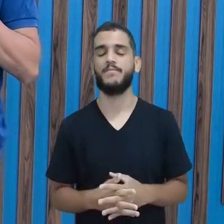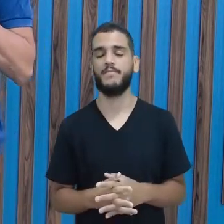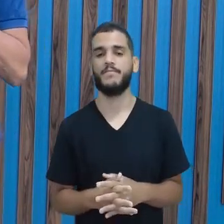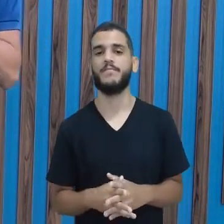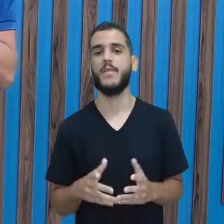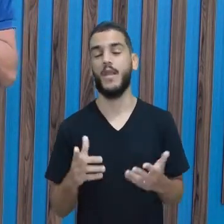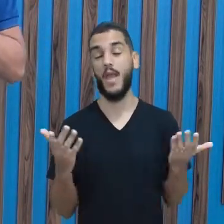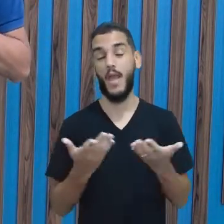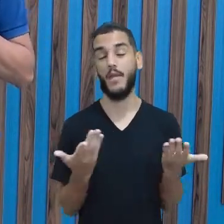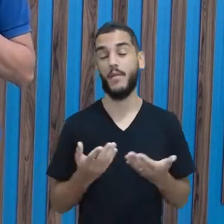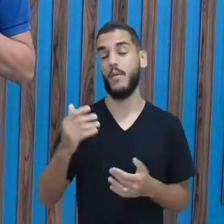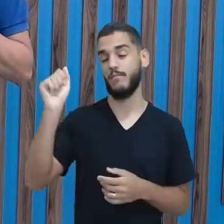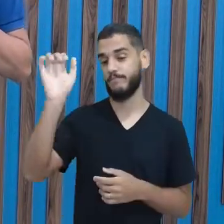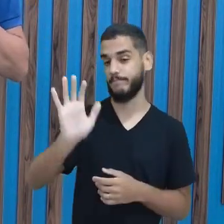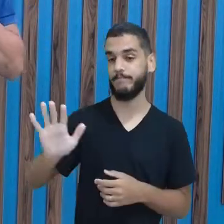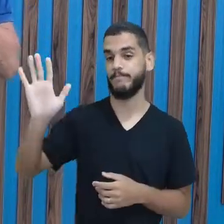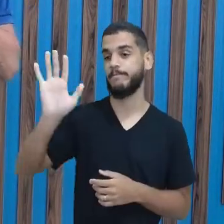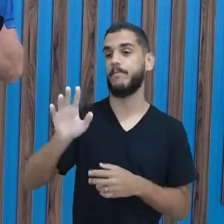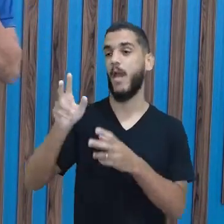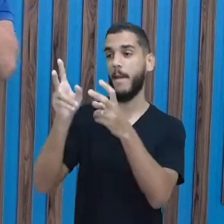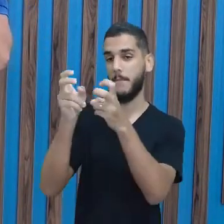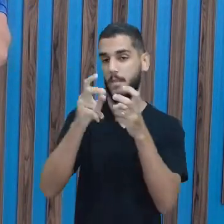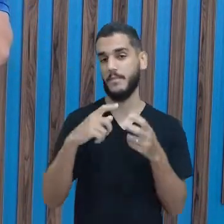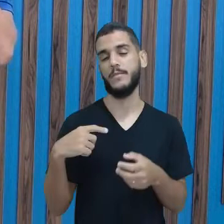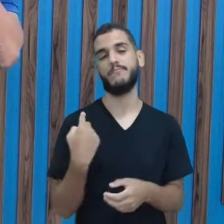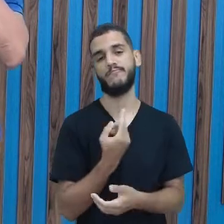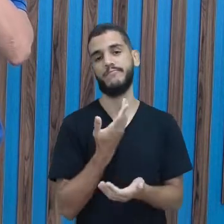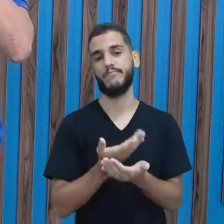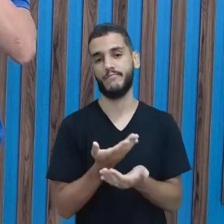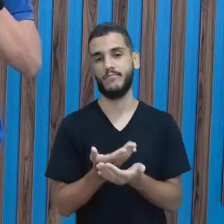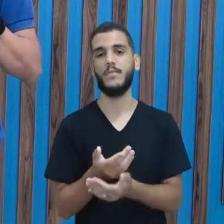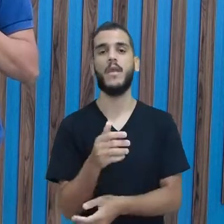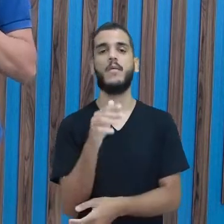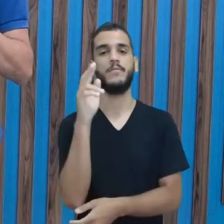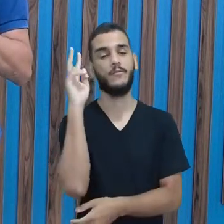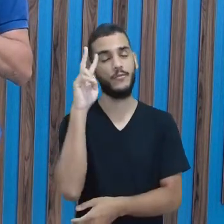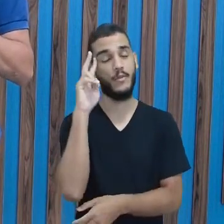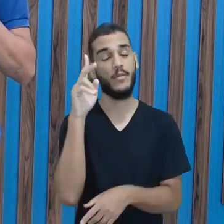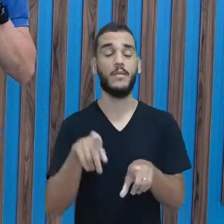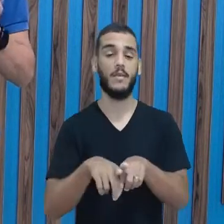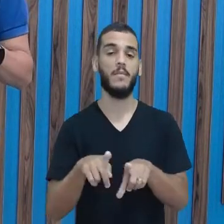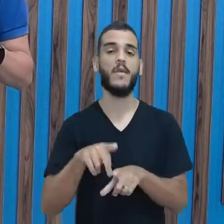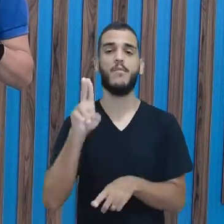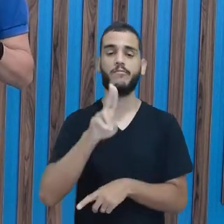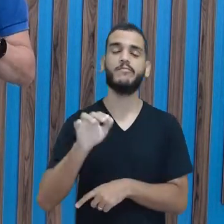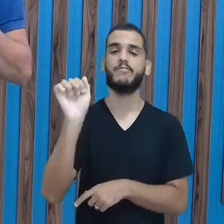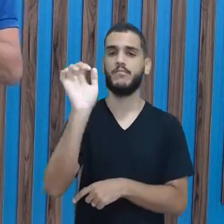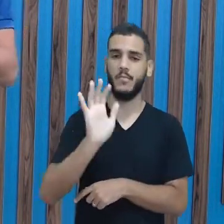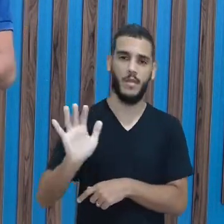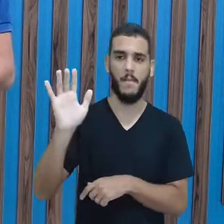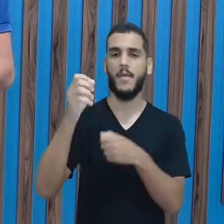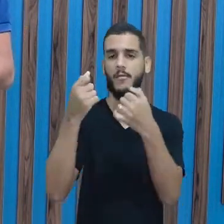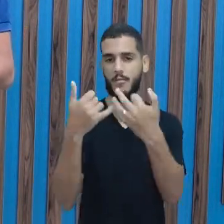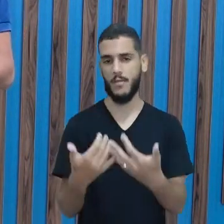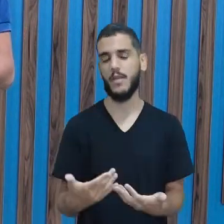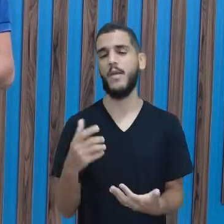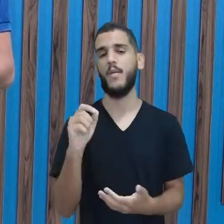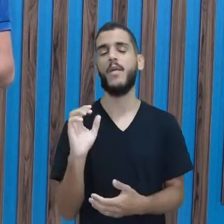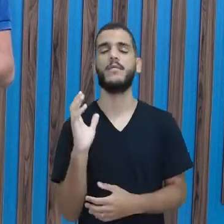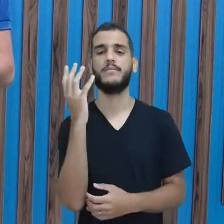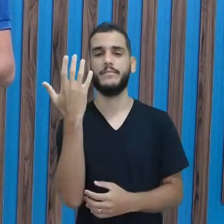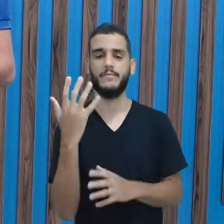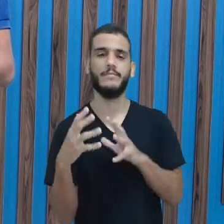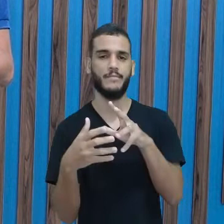uma leitura de imagens. A gente que é de história também, a gente usa muito imagens para explicar uma situação,